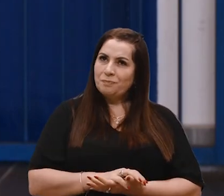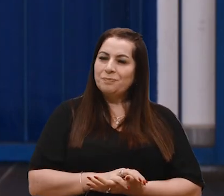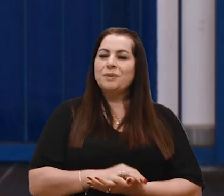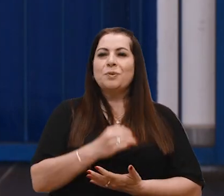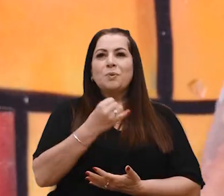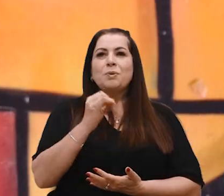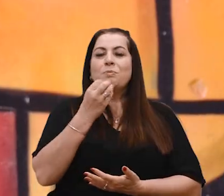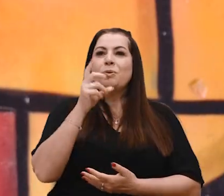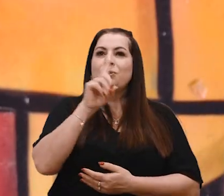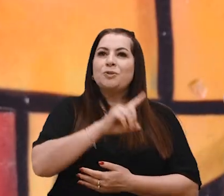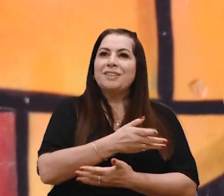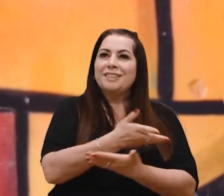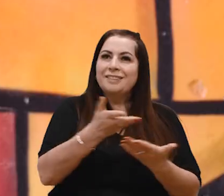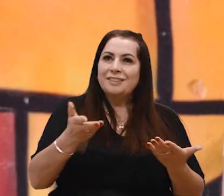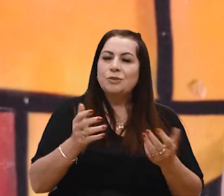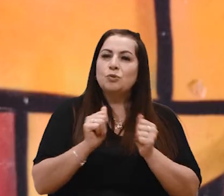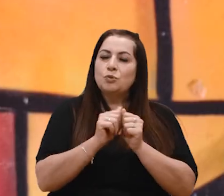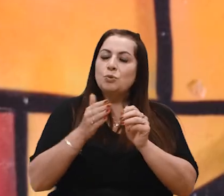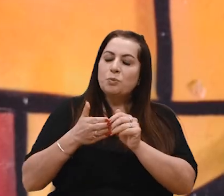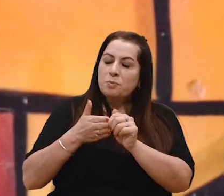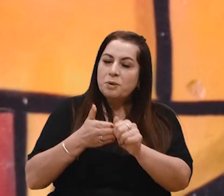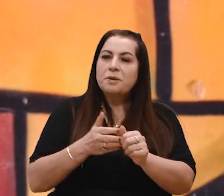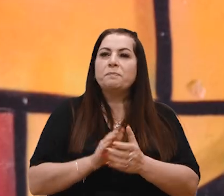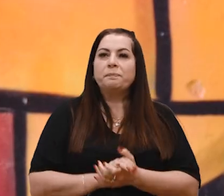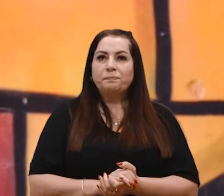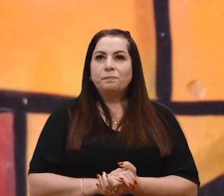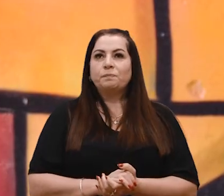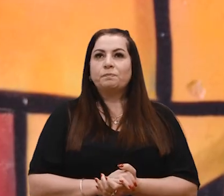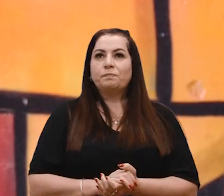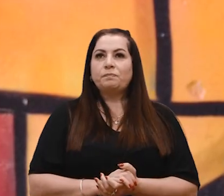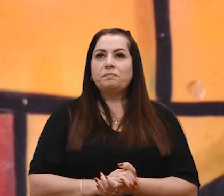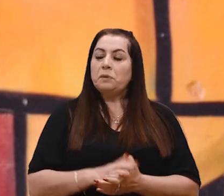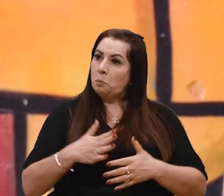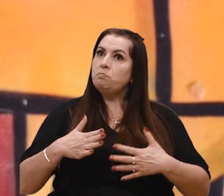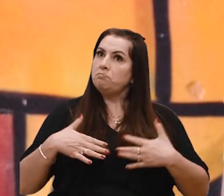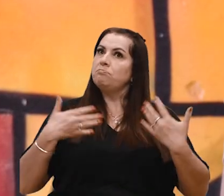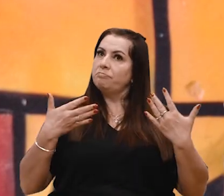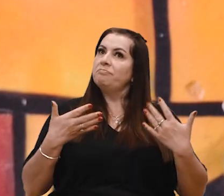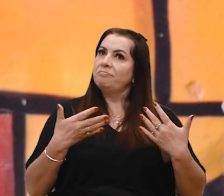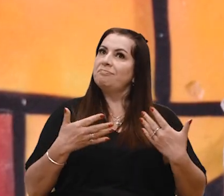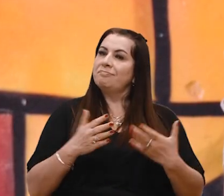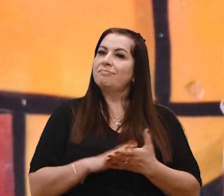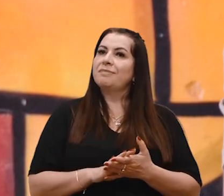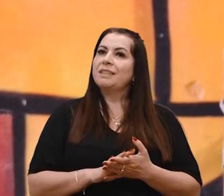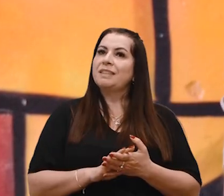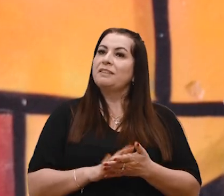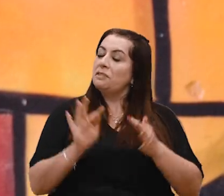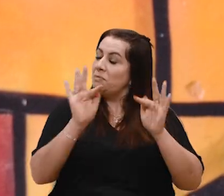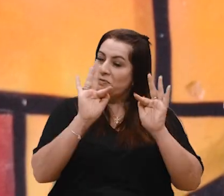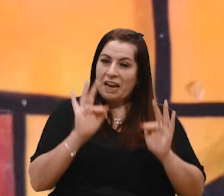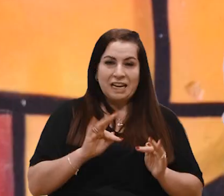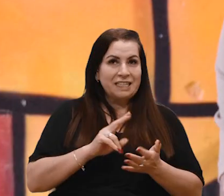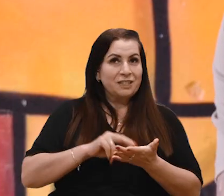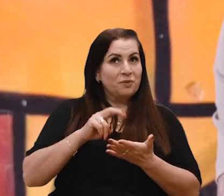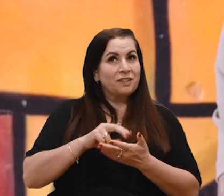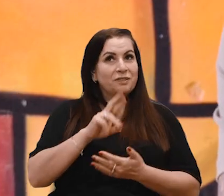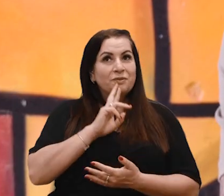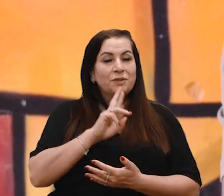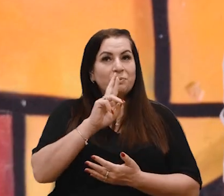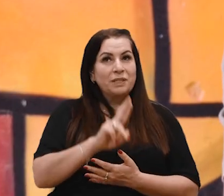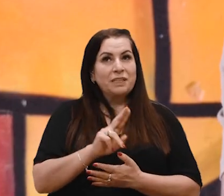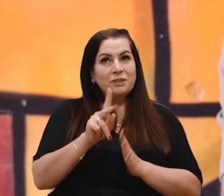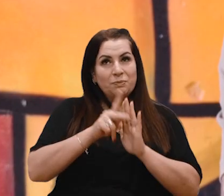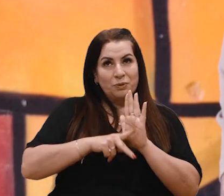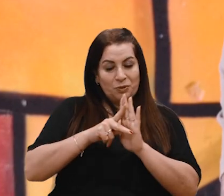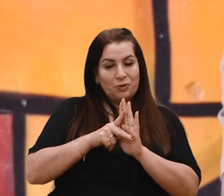todo? Olá, muito bom dia a todos que estão nos acompanhando. Fiquei surpreso e fiquei muito contente,